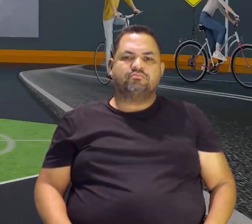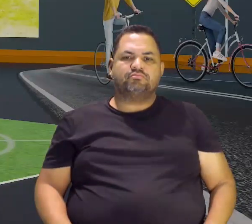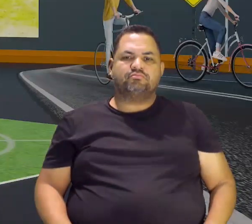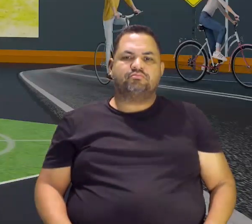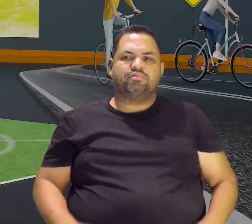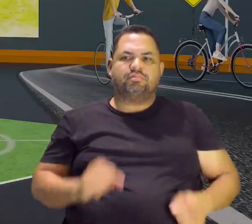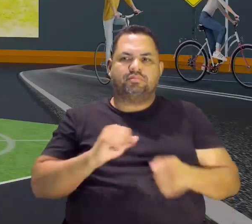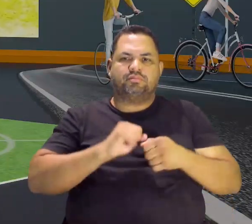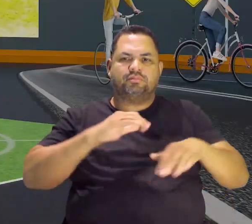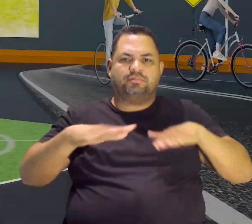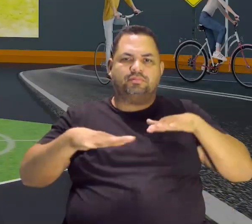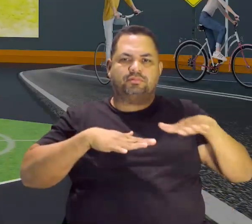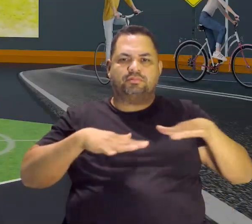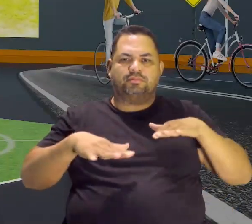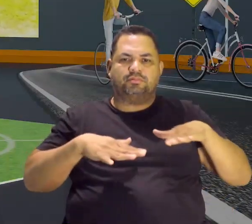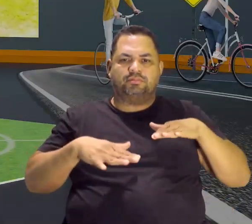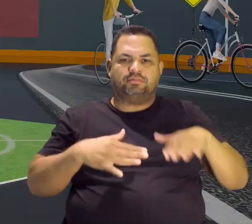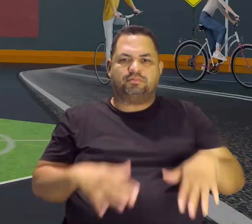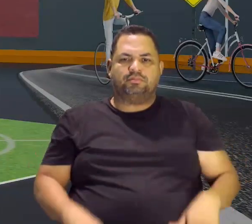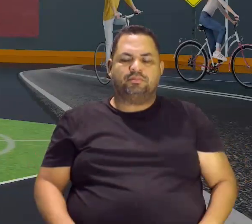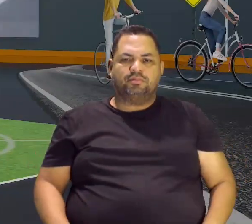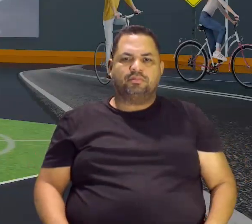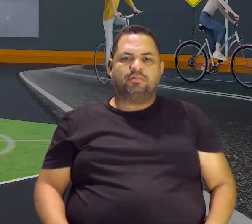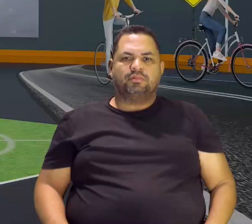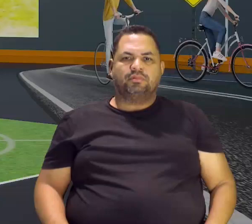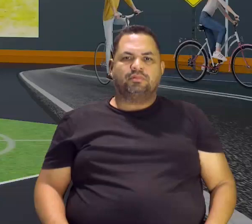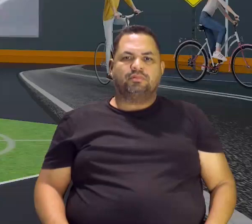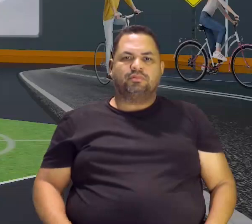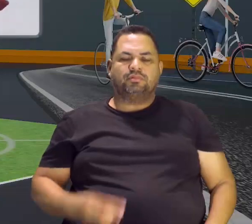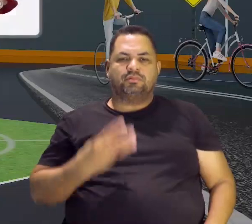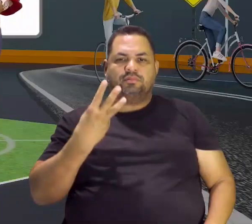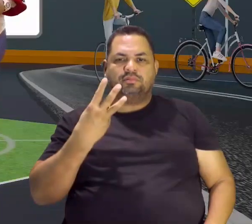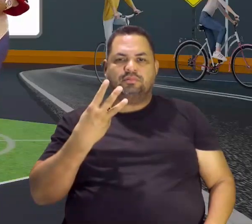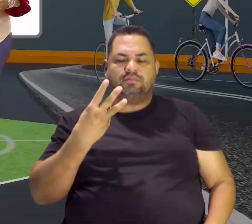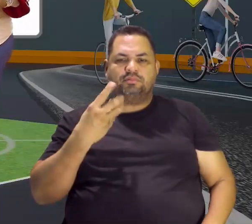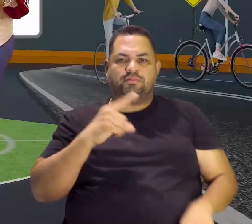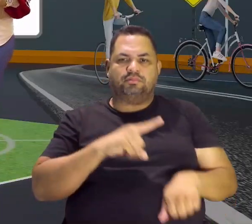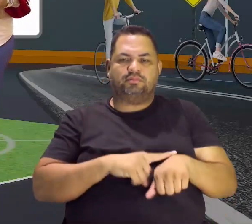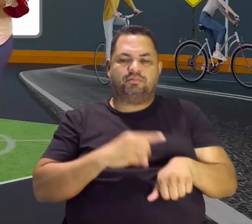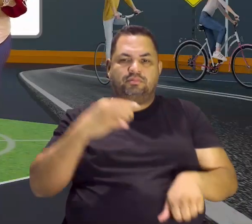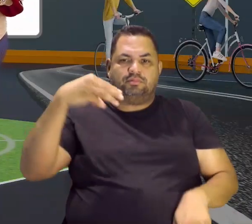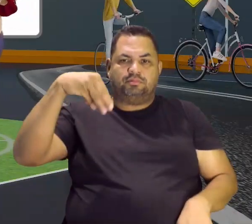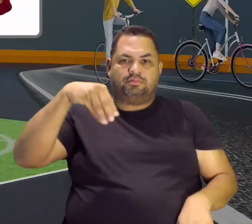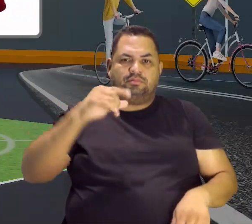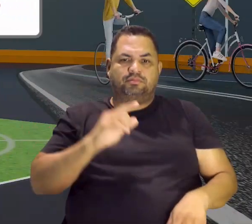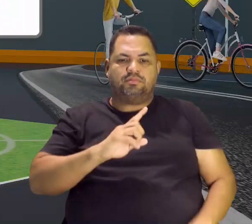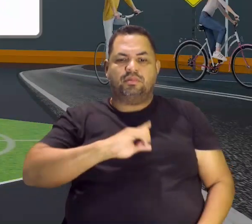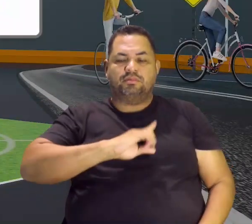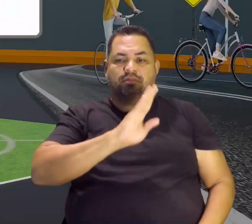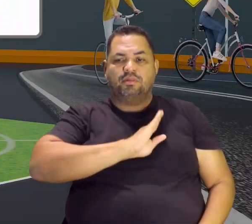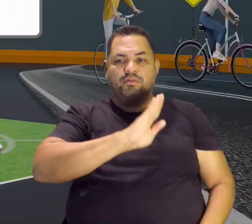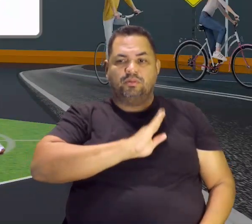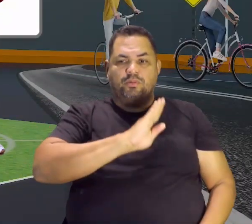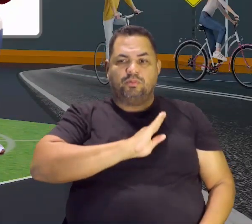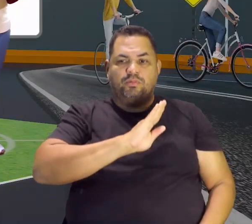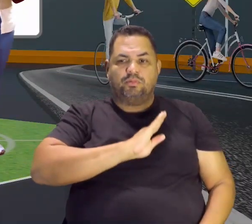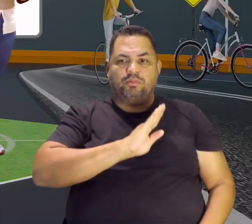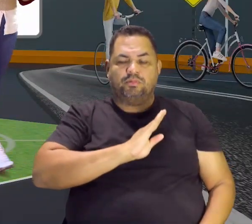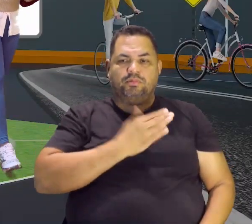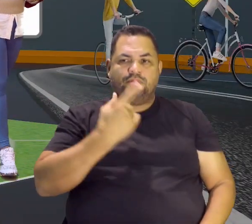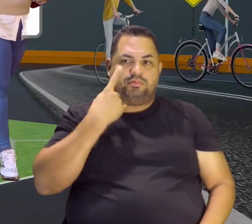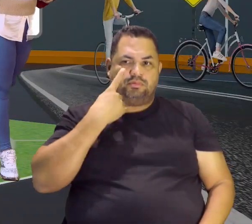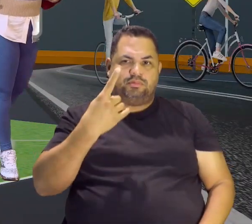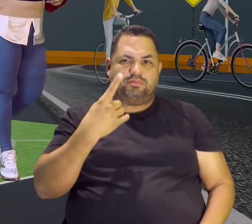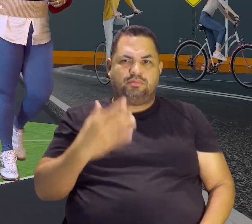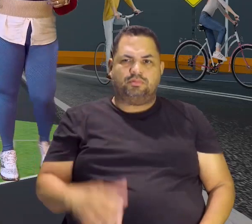aqui, ó, subiu, desceu 3 minutos, tu vai verificar tua frequência de novo, tua frequência cardíaca. Então, vamos